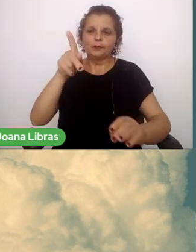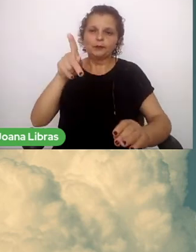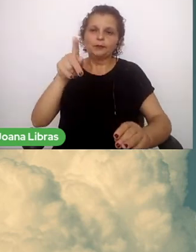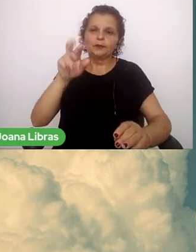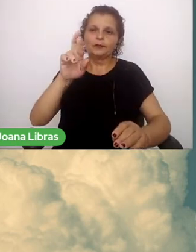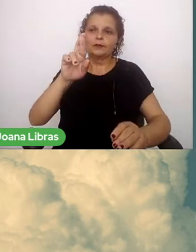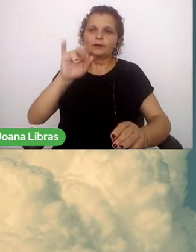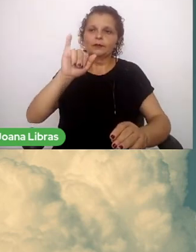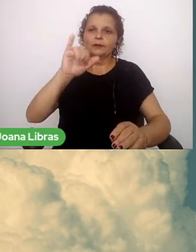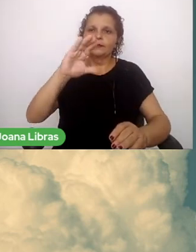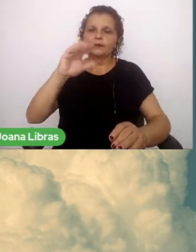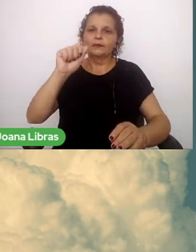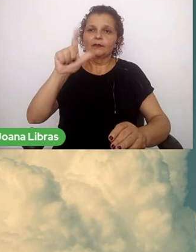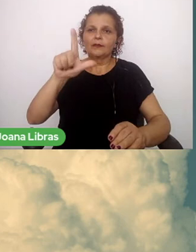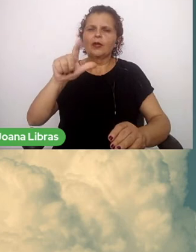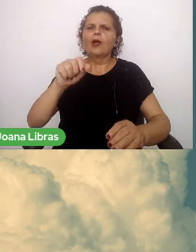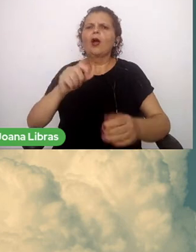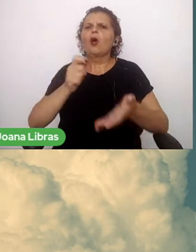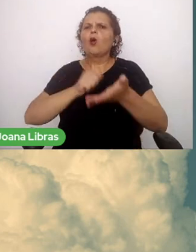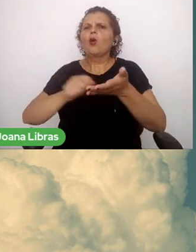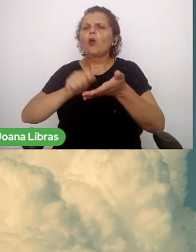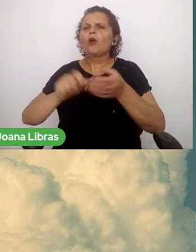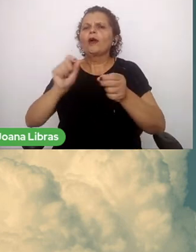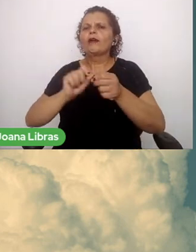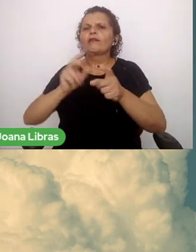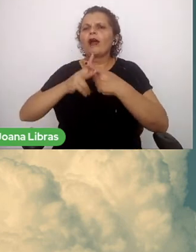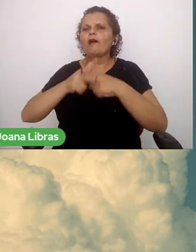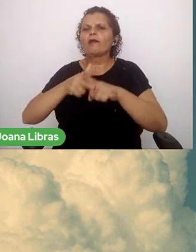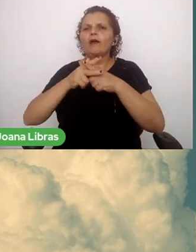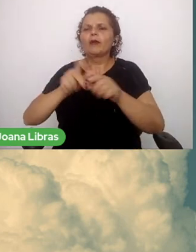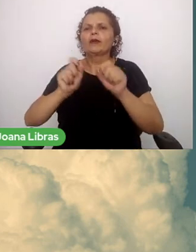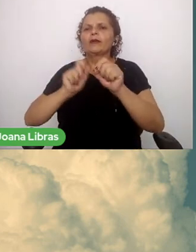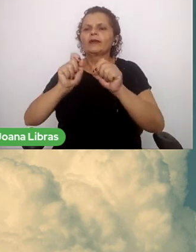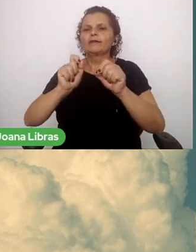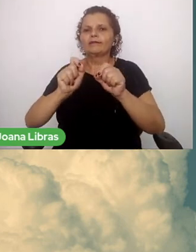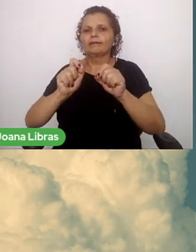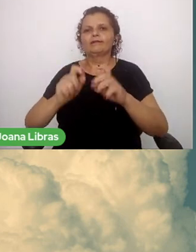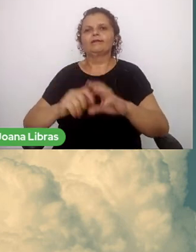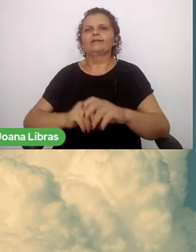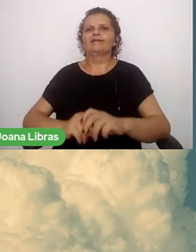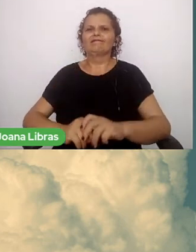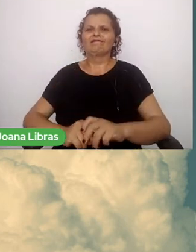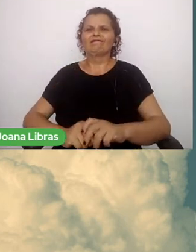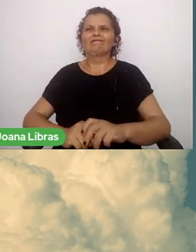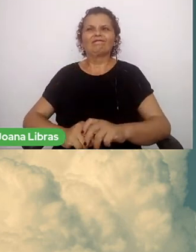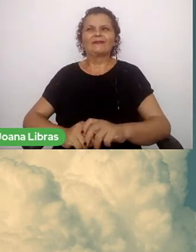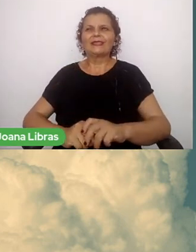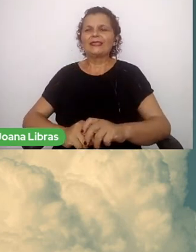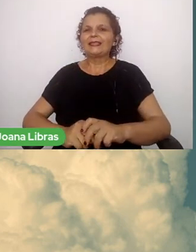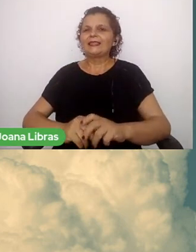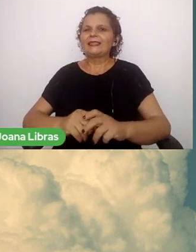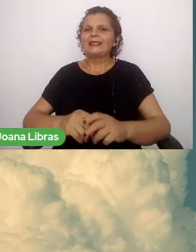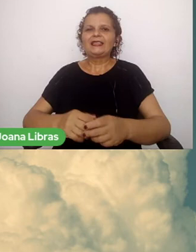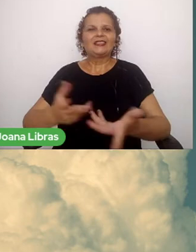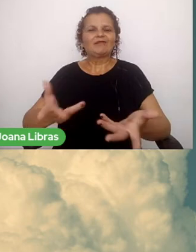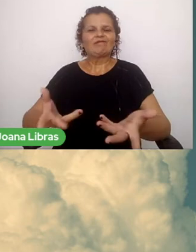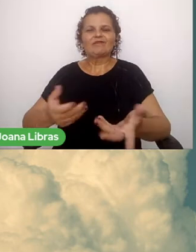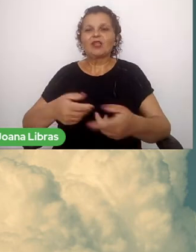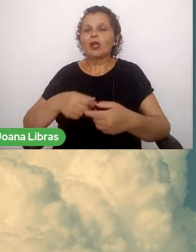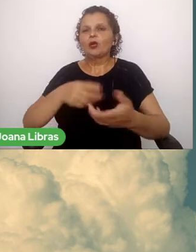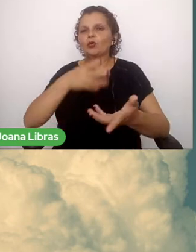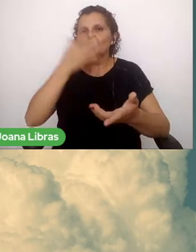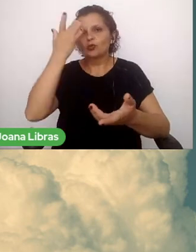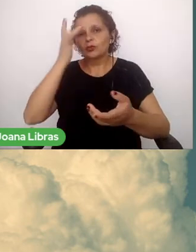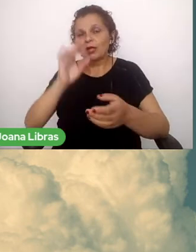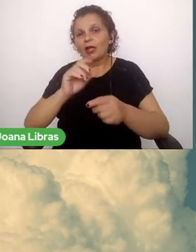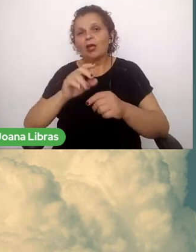é o autor dessa ferramenta? O Caroli? Eu vou ficar te devendo essa resposta. Eu sei que não é o